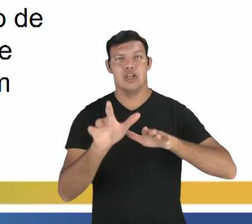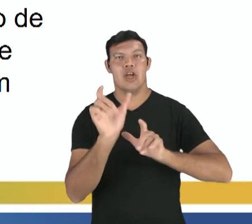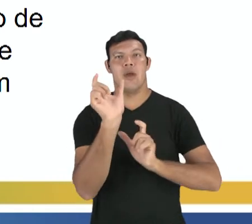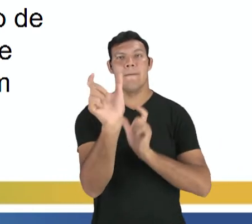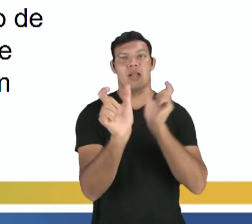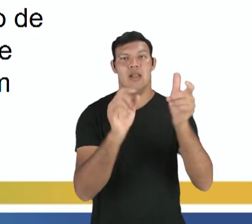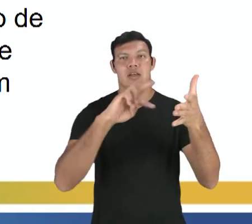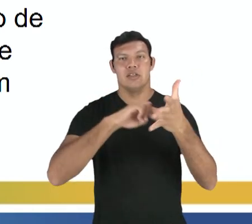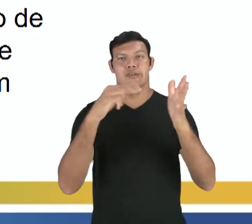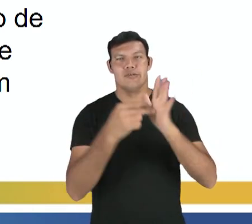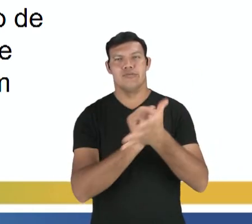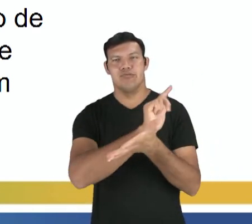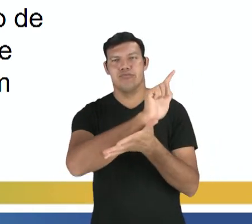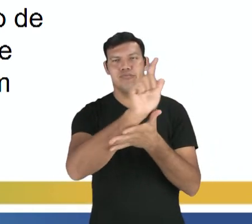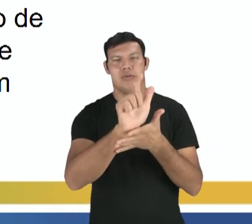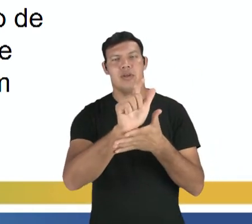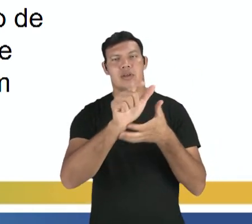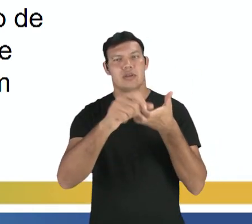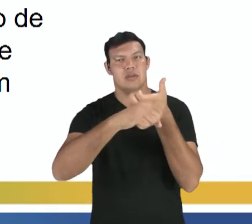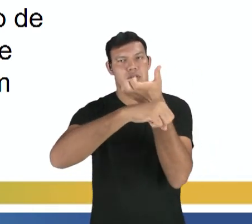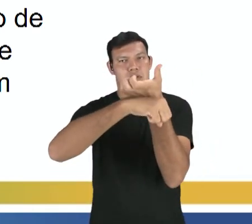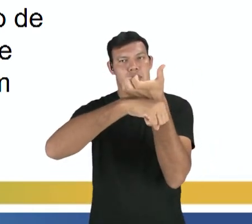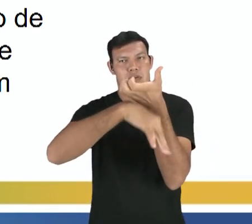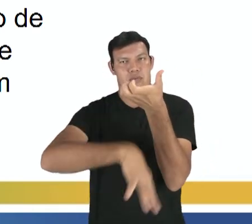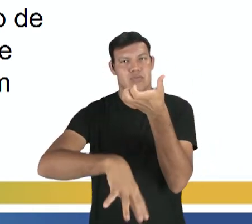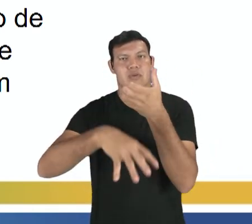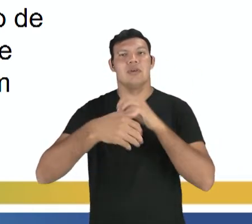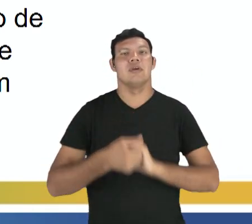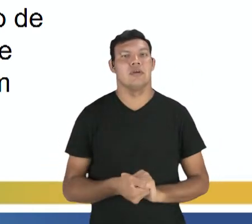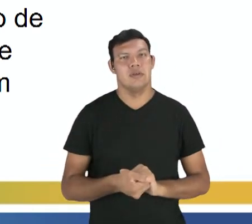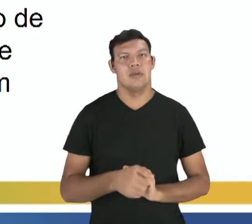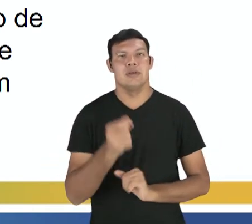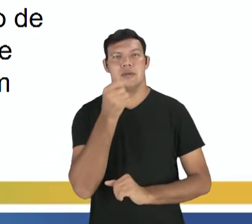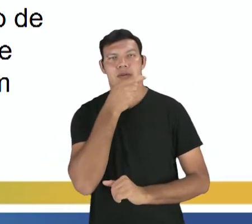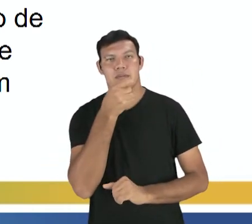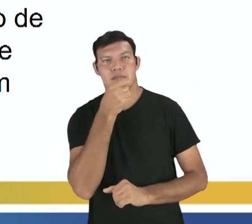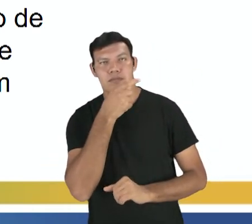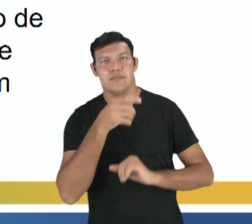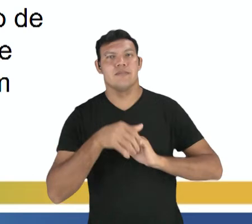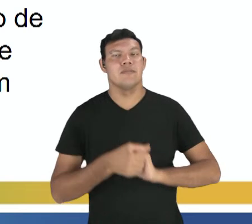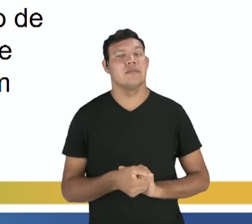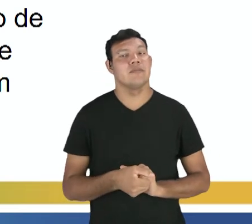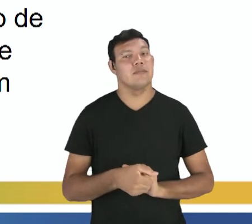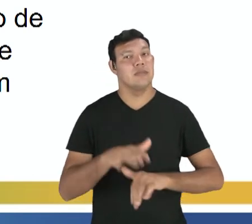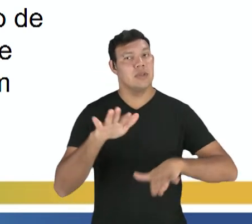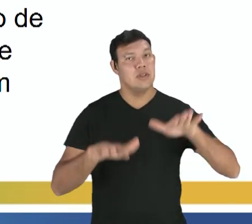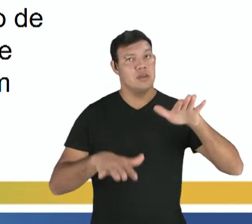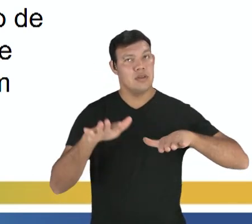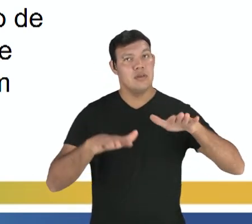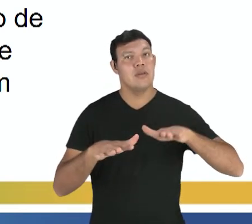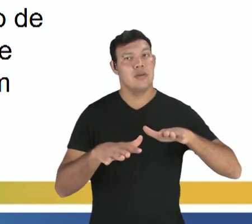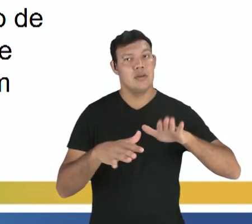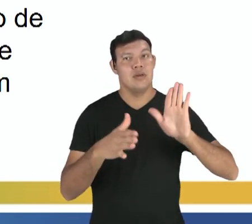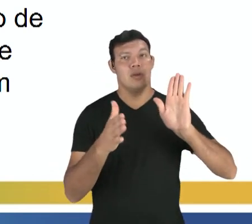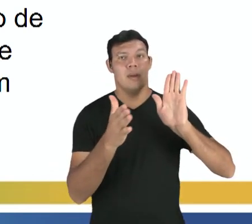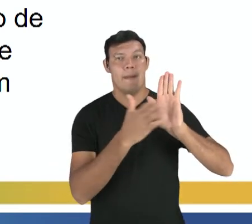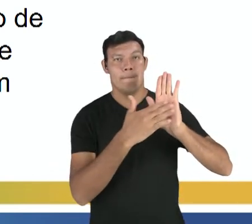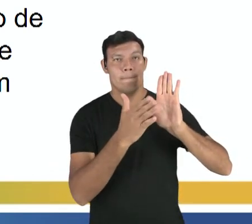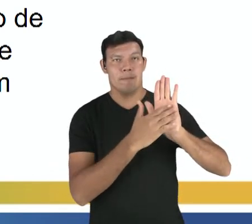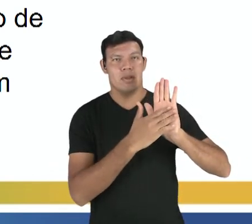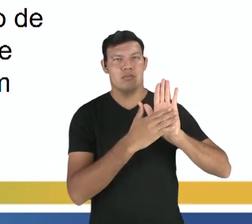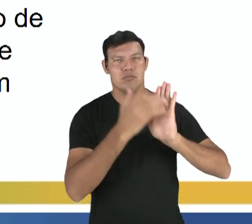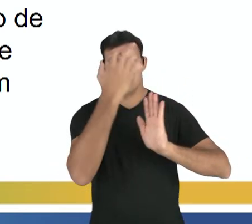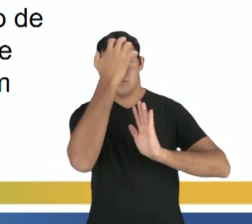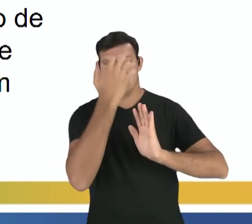de um significado. Os trocadilhos costumam ser humorísticos, mas muitas vezes têm um propósito